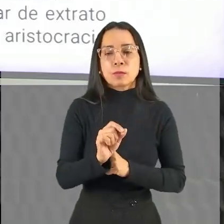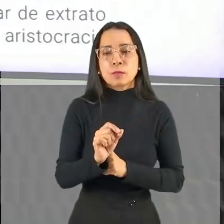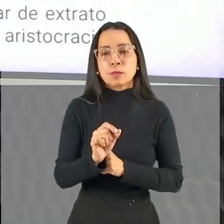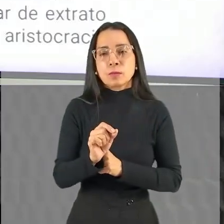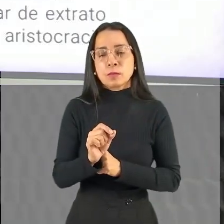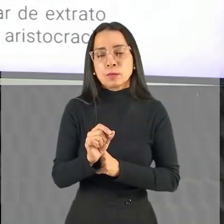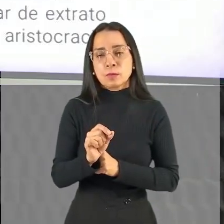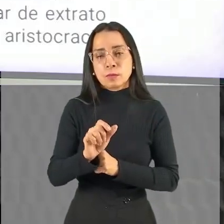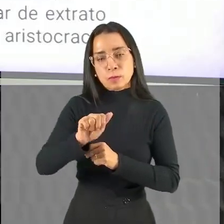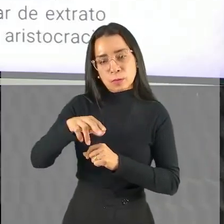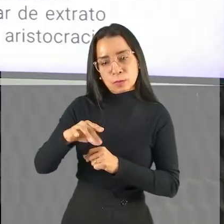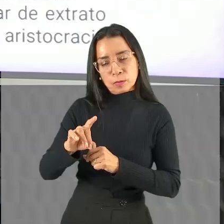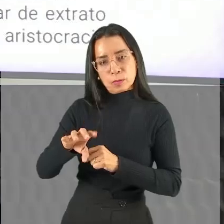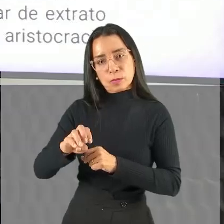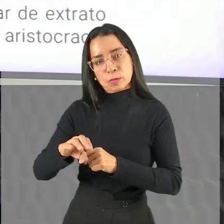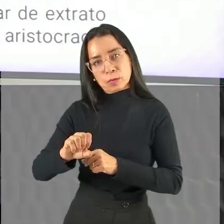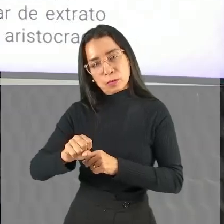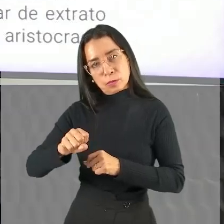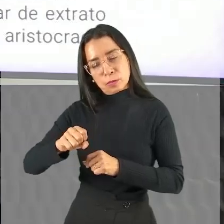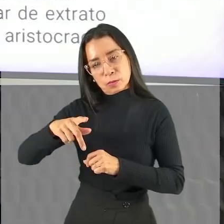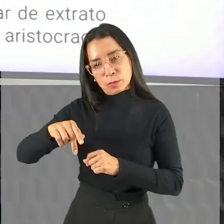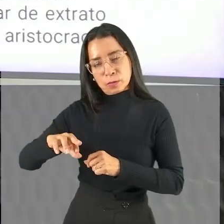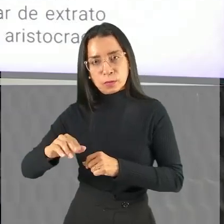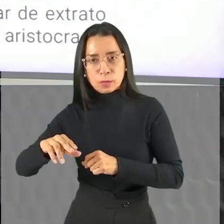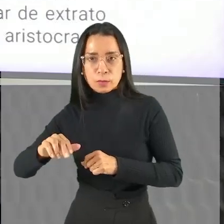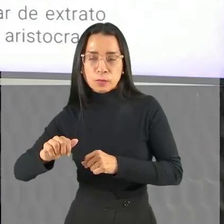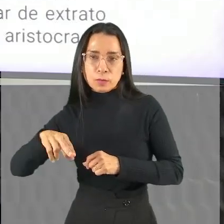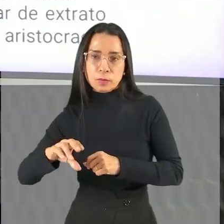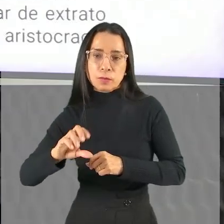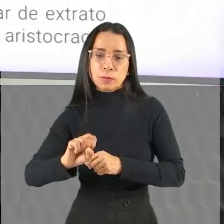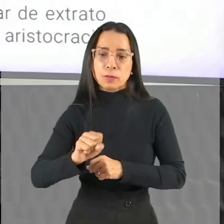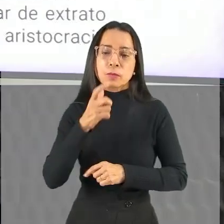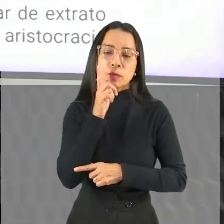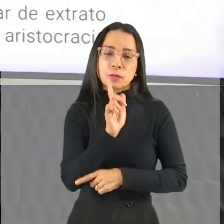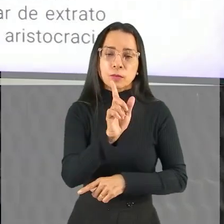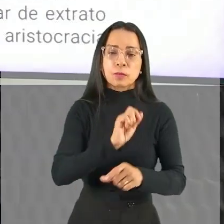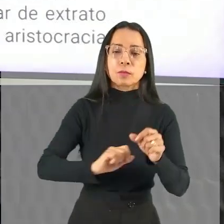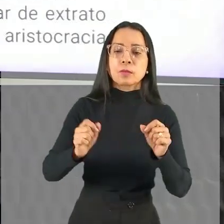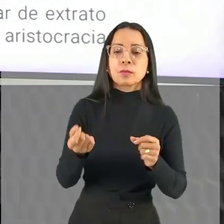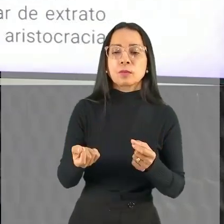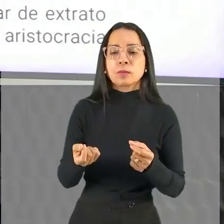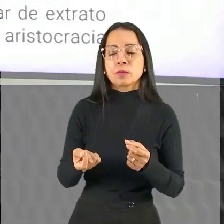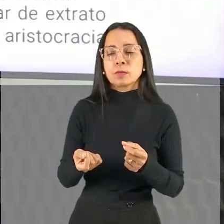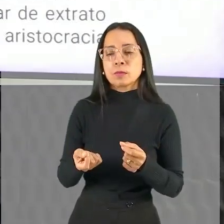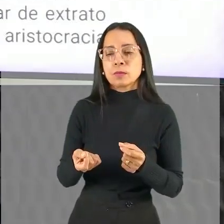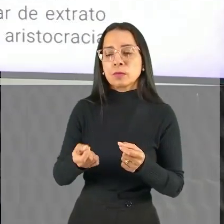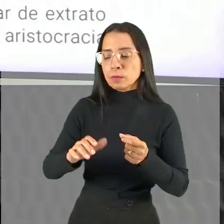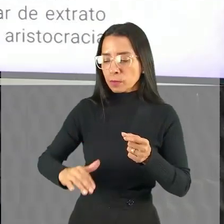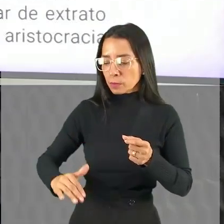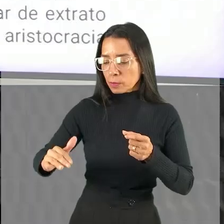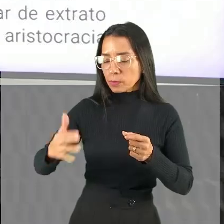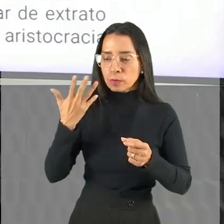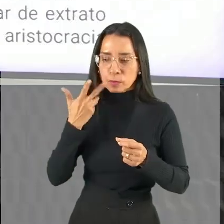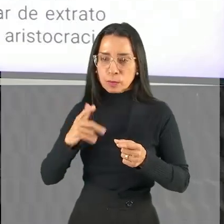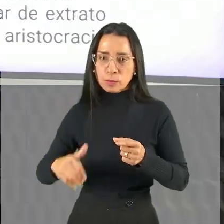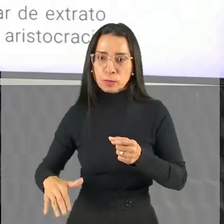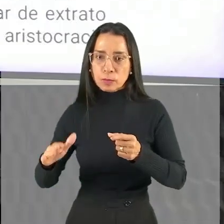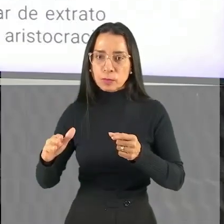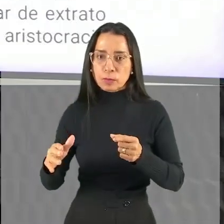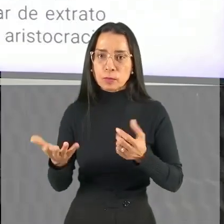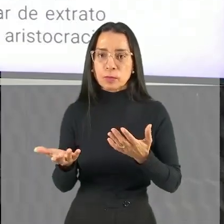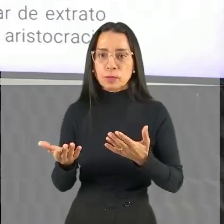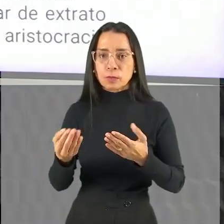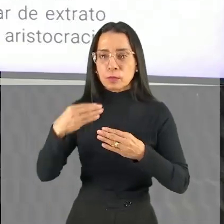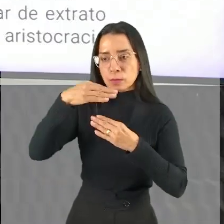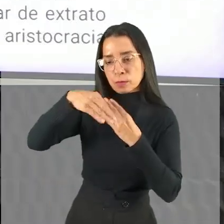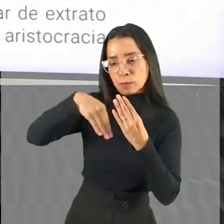nos Andes, né, peruanos, eles conseguiram até então colocar crianças, né, fazer um processo de mumificação,